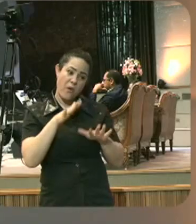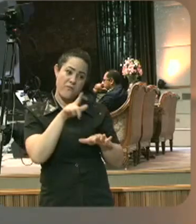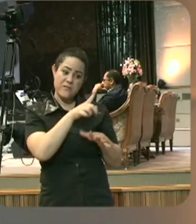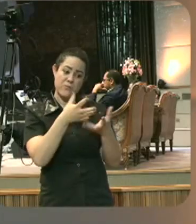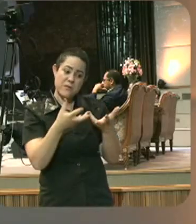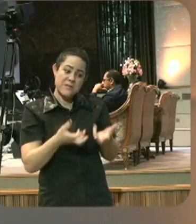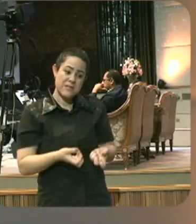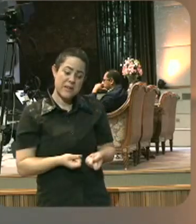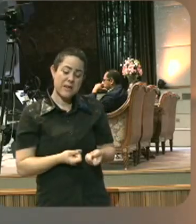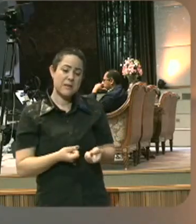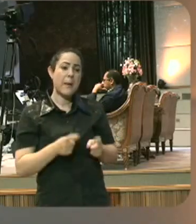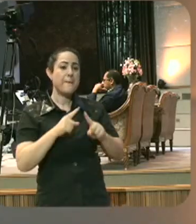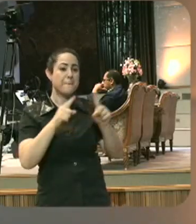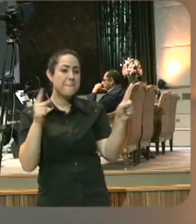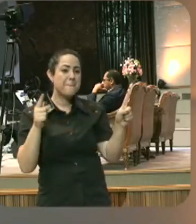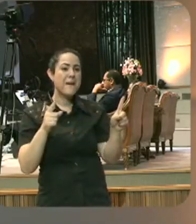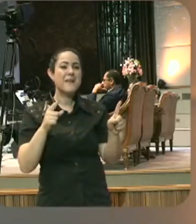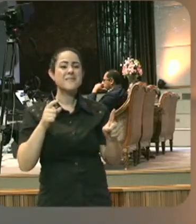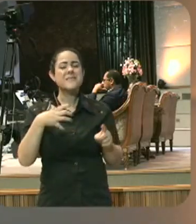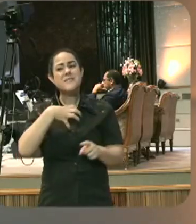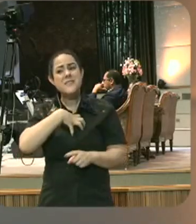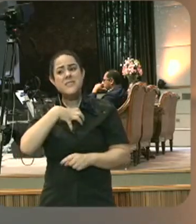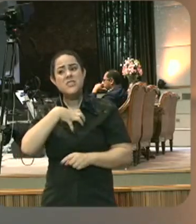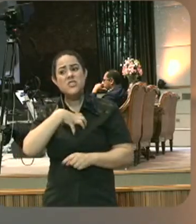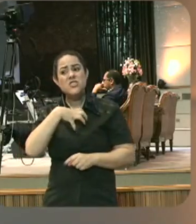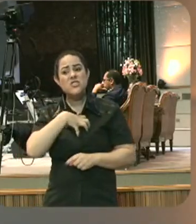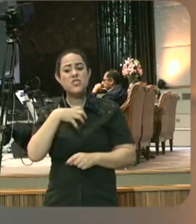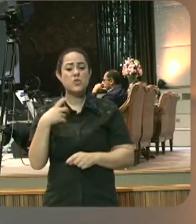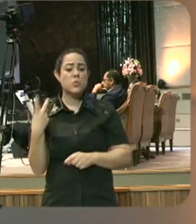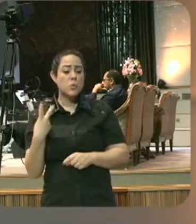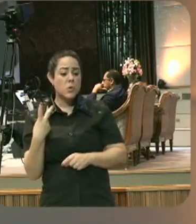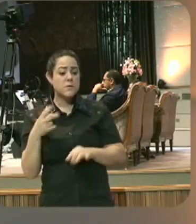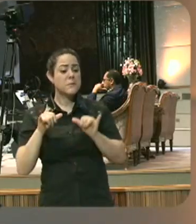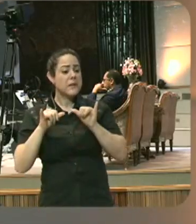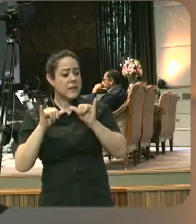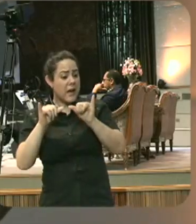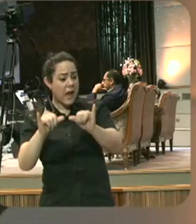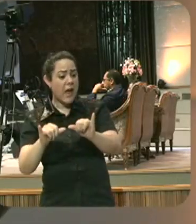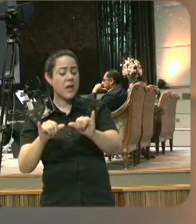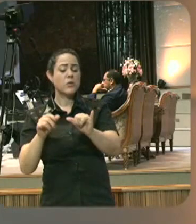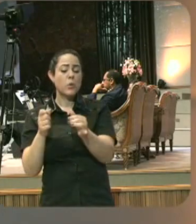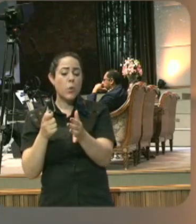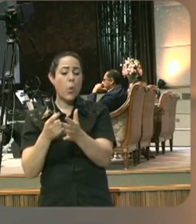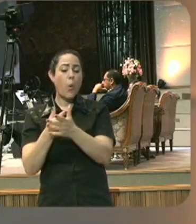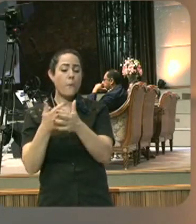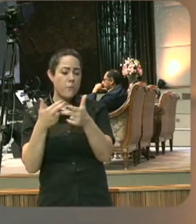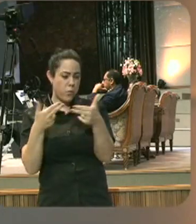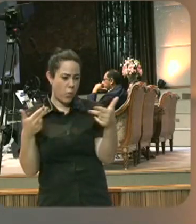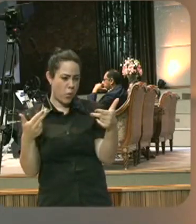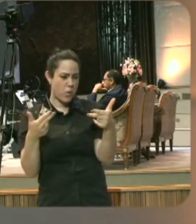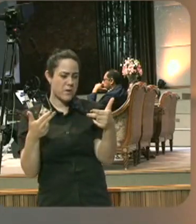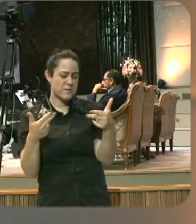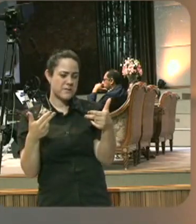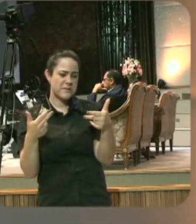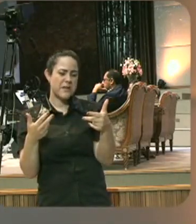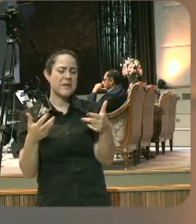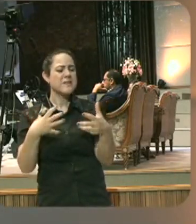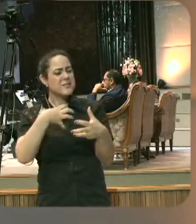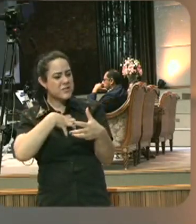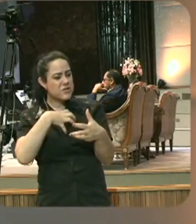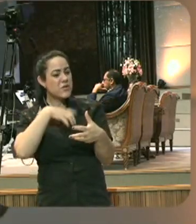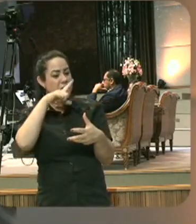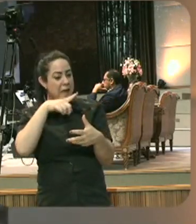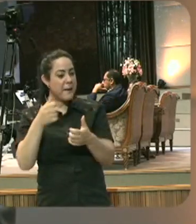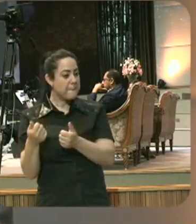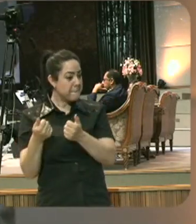receba bem, mas é que foi um sentimento. A gente estava no mercado, a gente fez essa compra aqui, e nós sentimos que